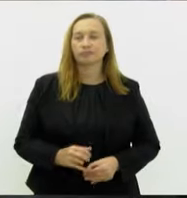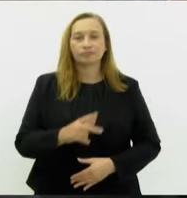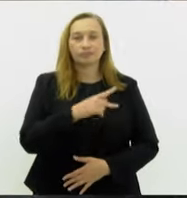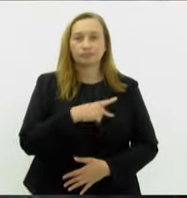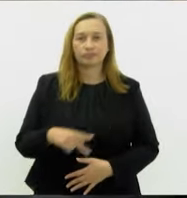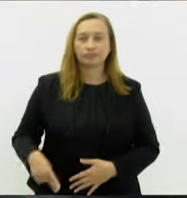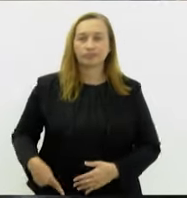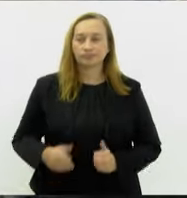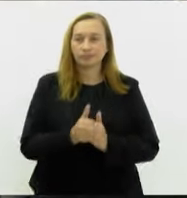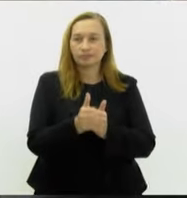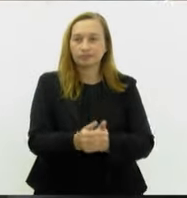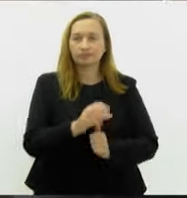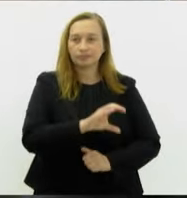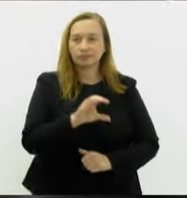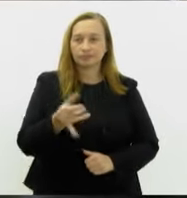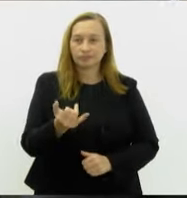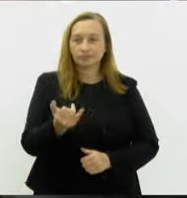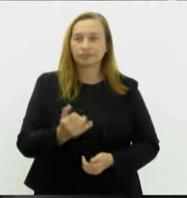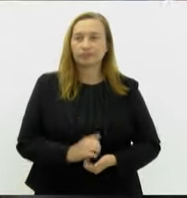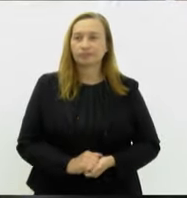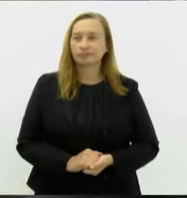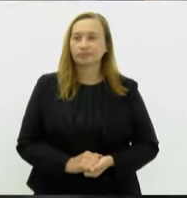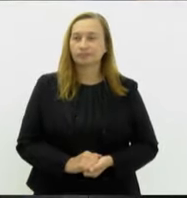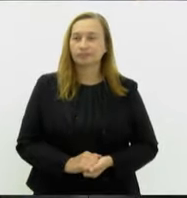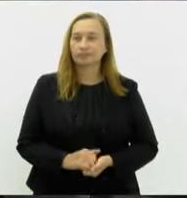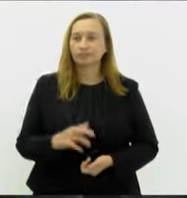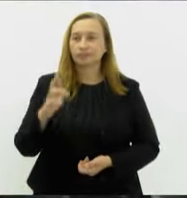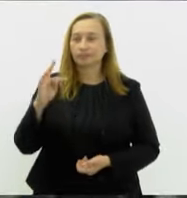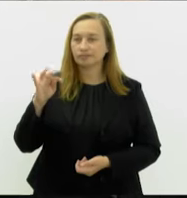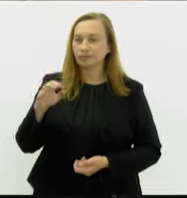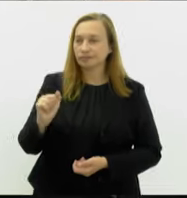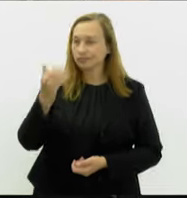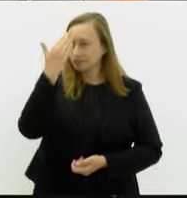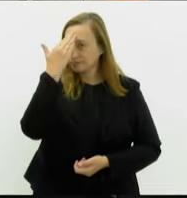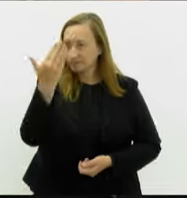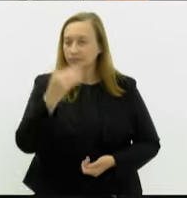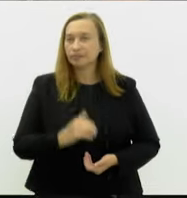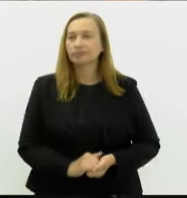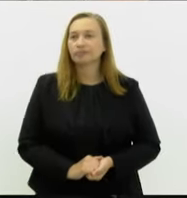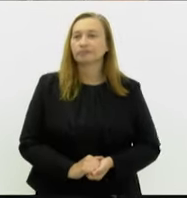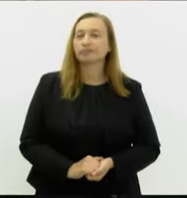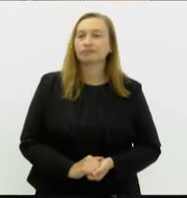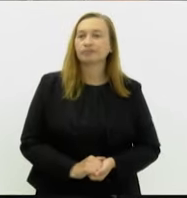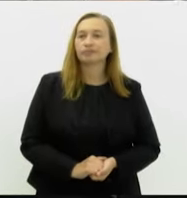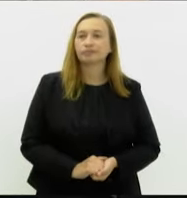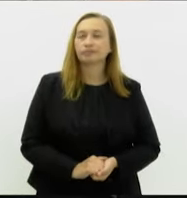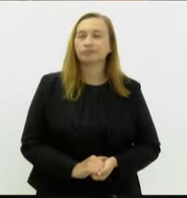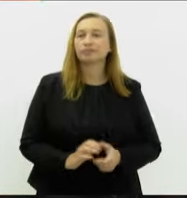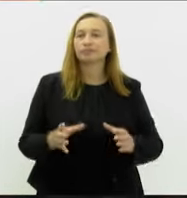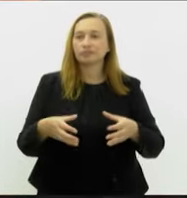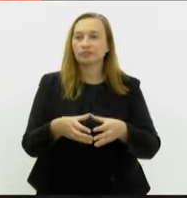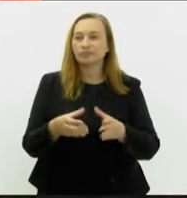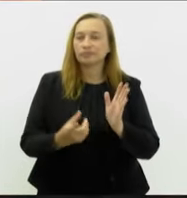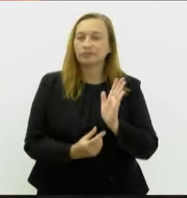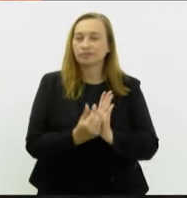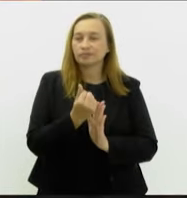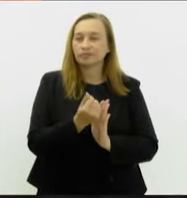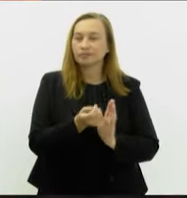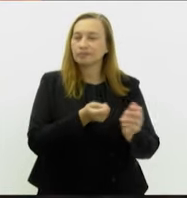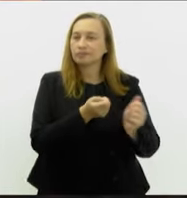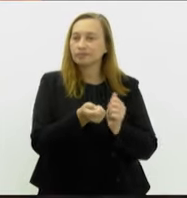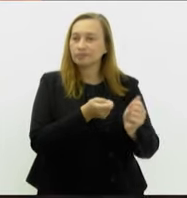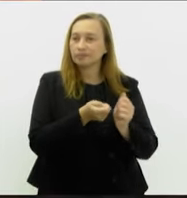Presidente, acompanhe o CCJ. Presidente, Renata Souza. Obrigado. Muito obrigada. Pela Comissão de Orçamento,